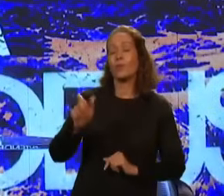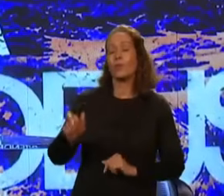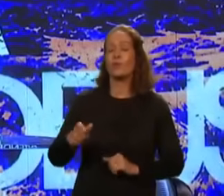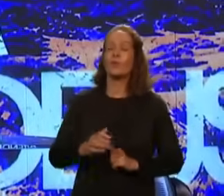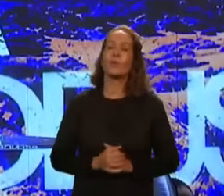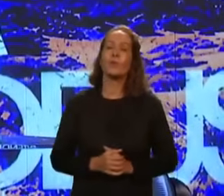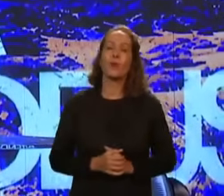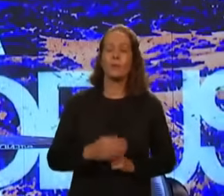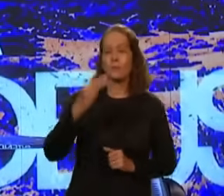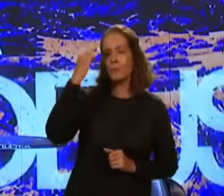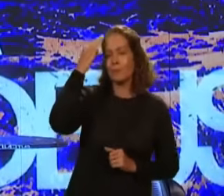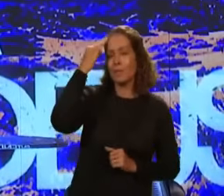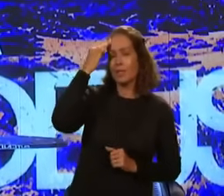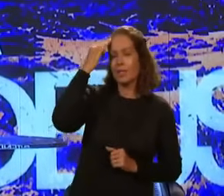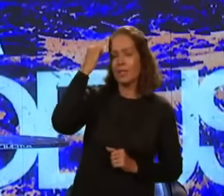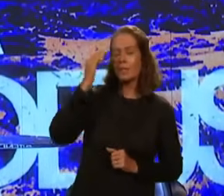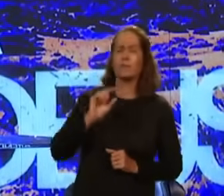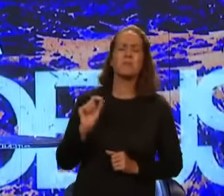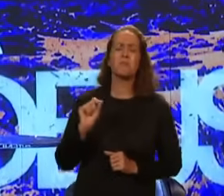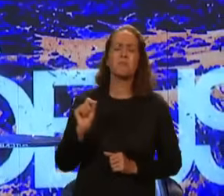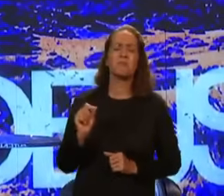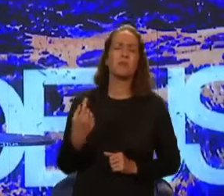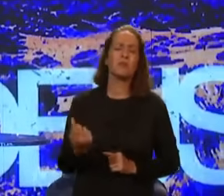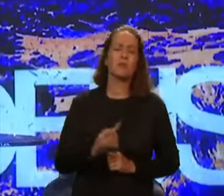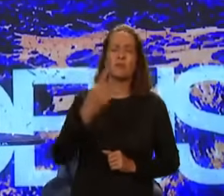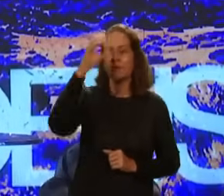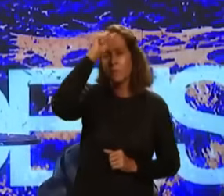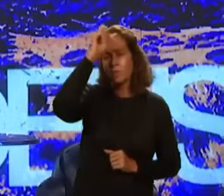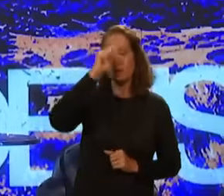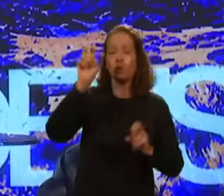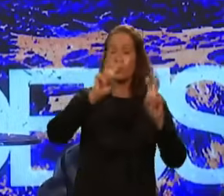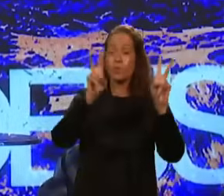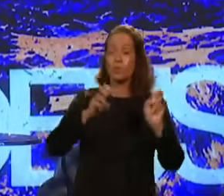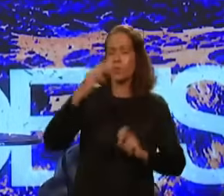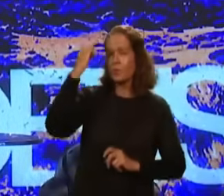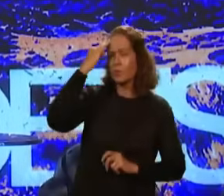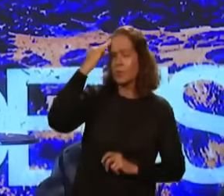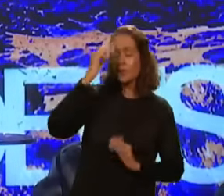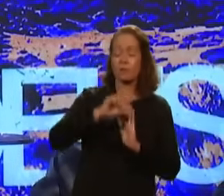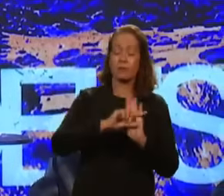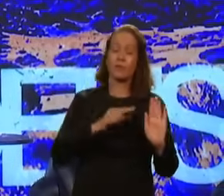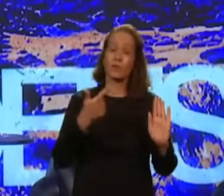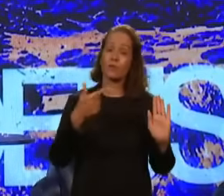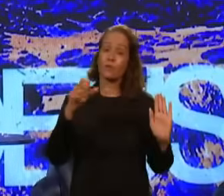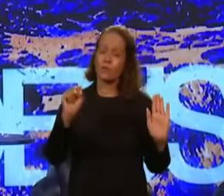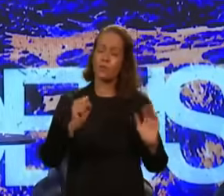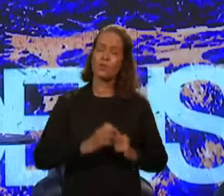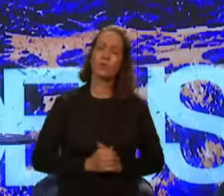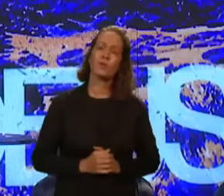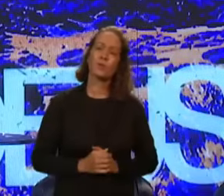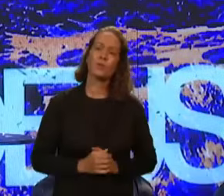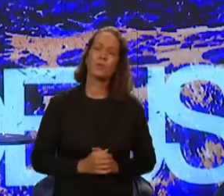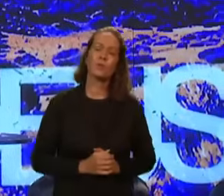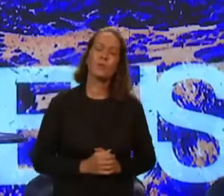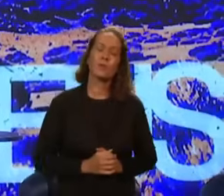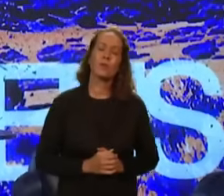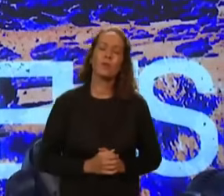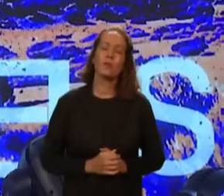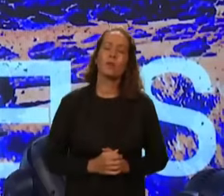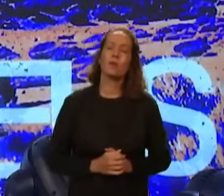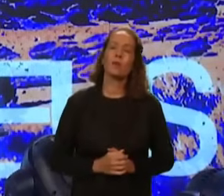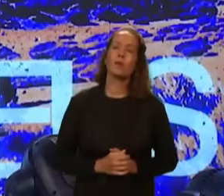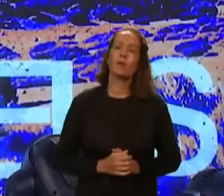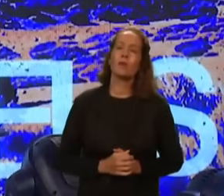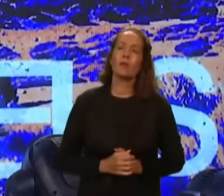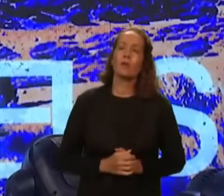vê aí sobre Maria? Olha o verso 28. E depois disso, de dizer isso, foi para